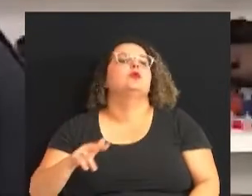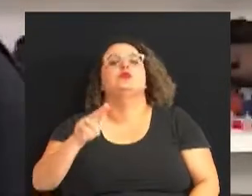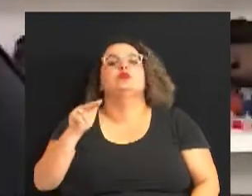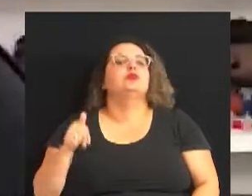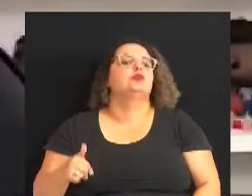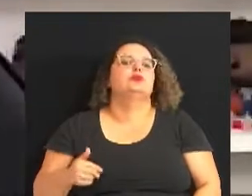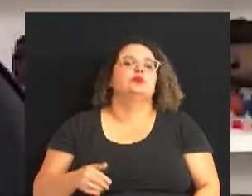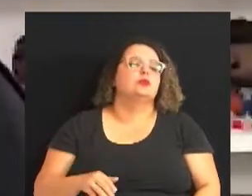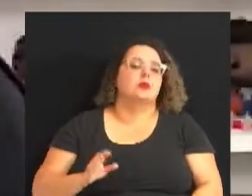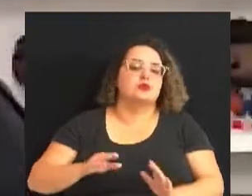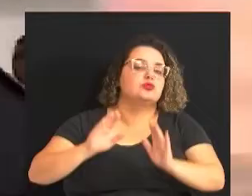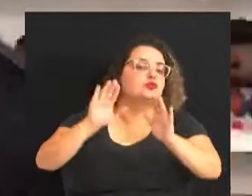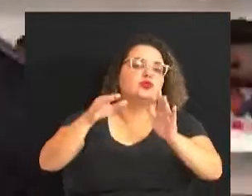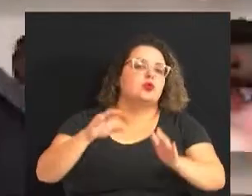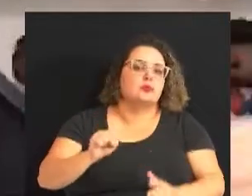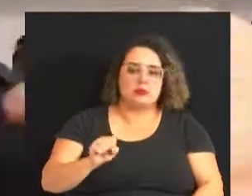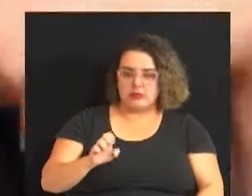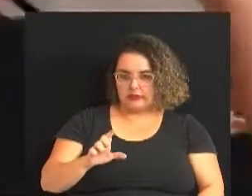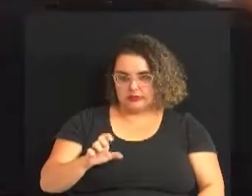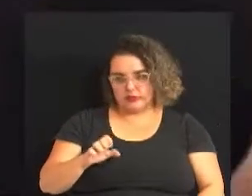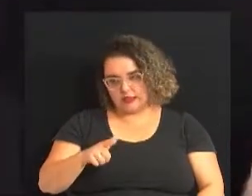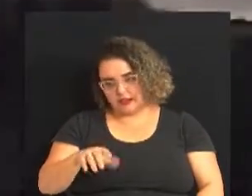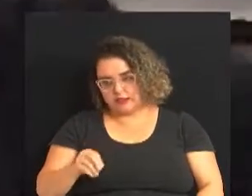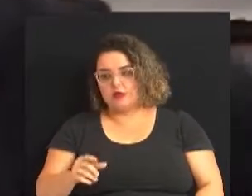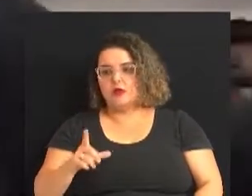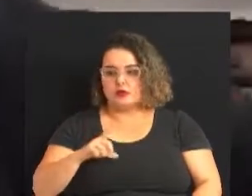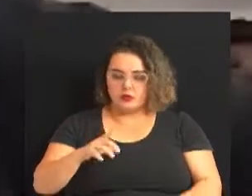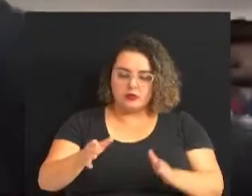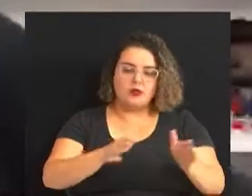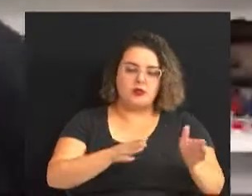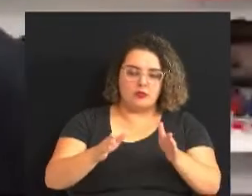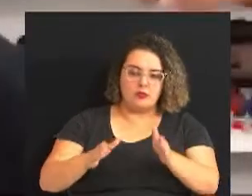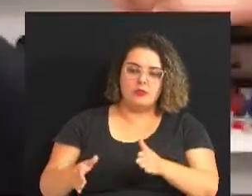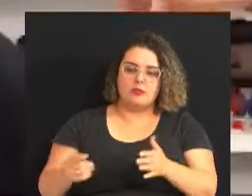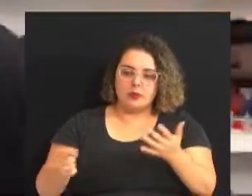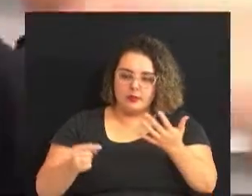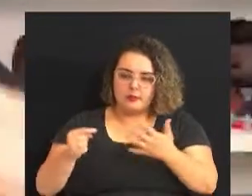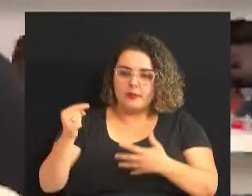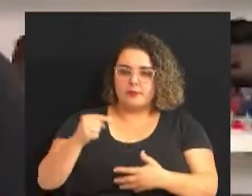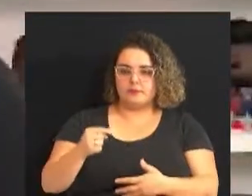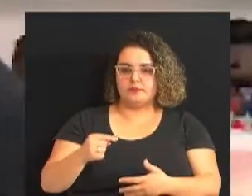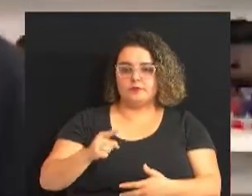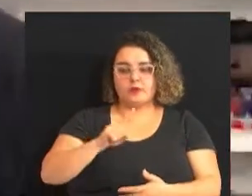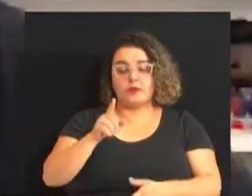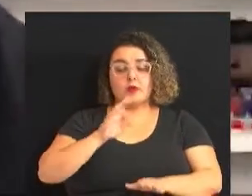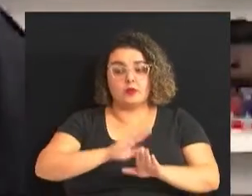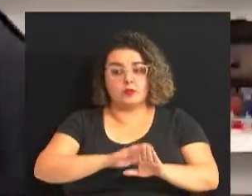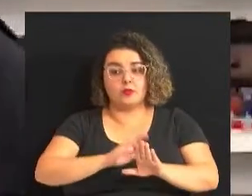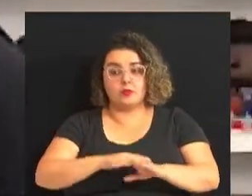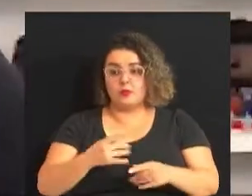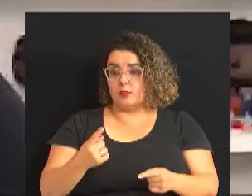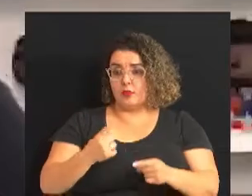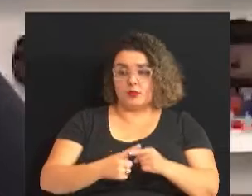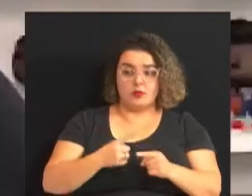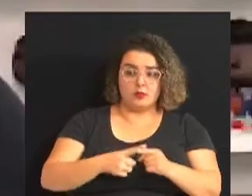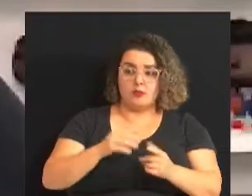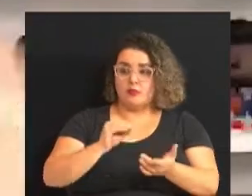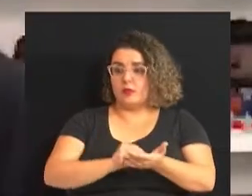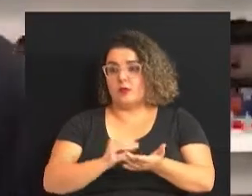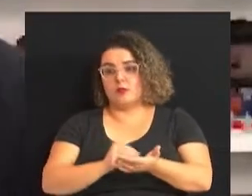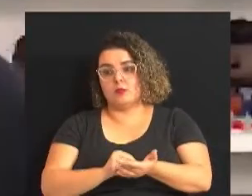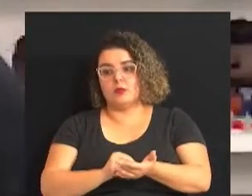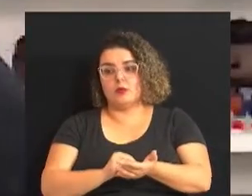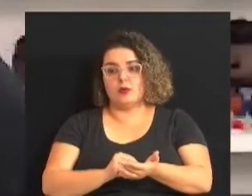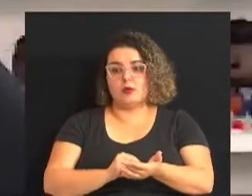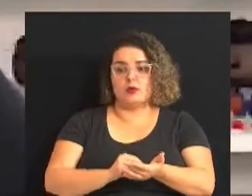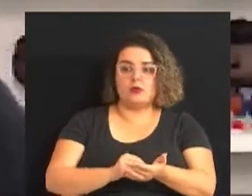seleção. Nunca teve isso. Teve alguns momentos pontuais de jogadores que não atuaram justamente por conta de uma falta de acerto com